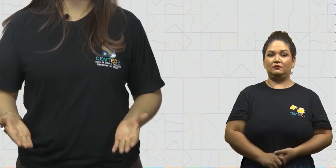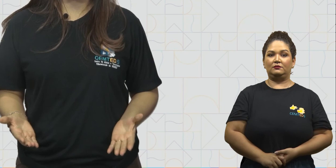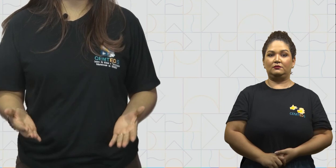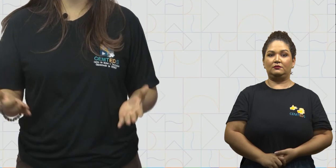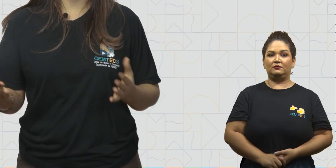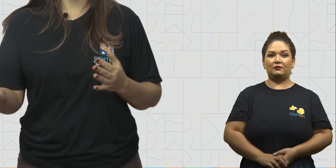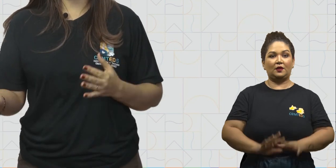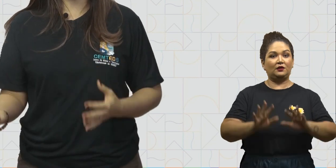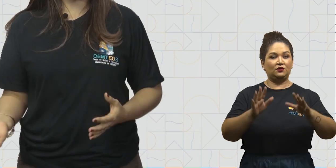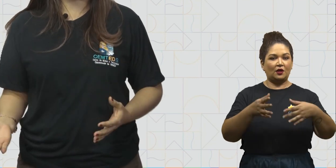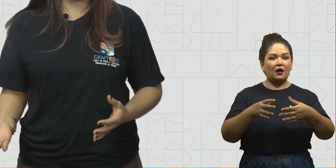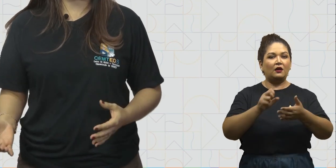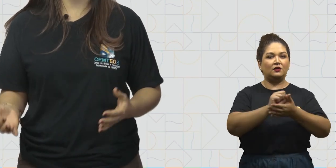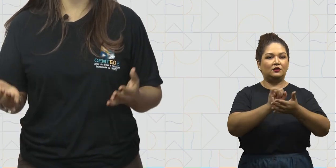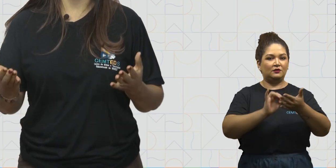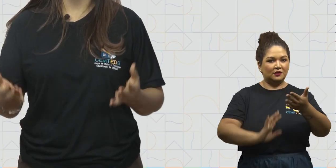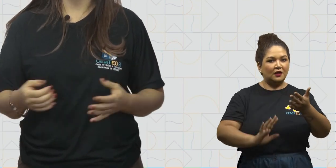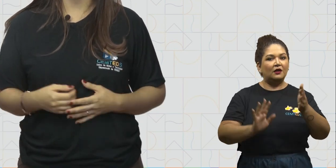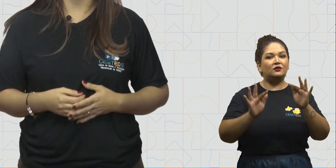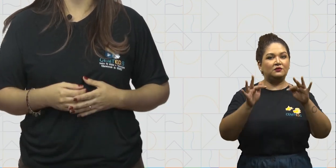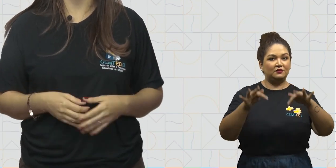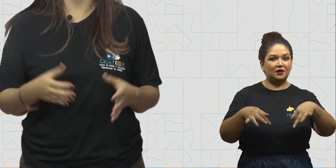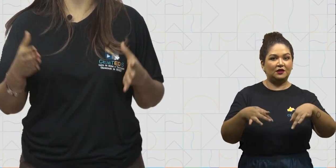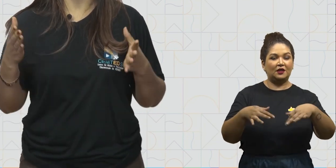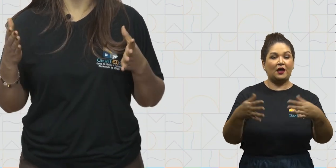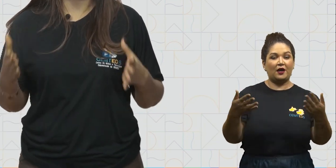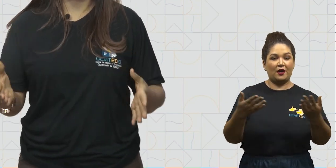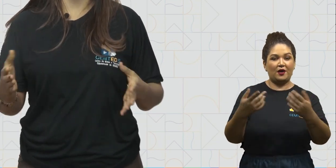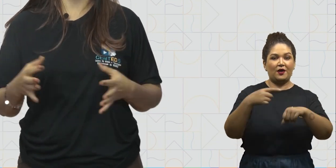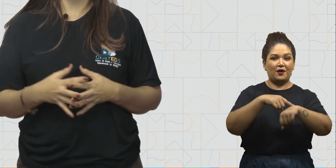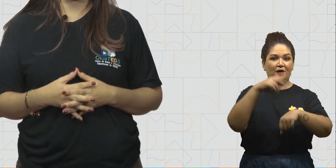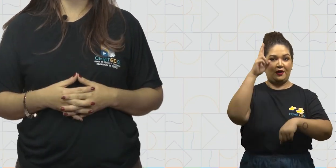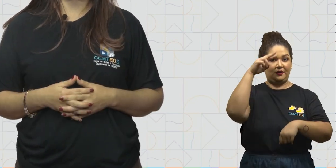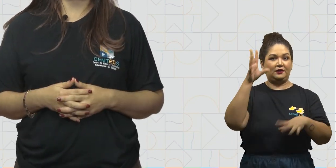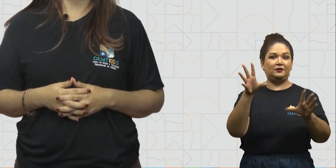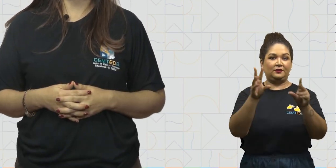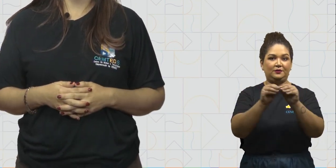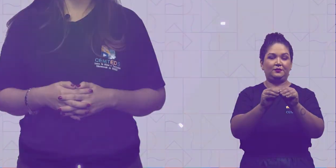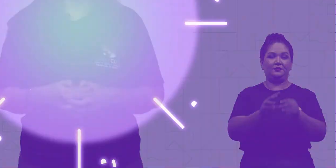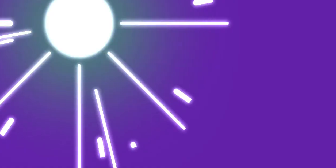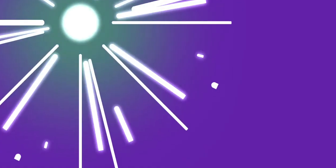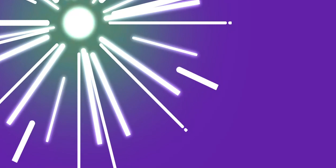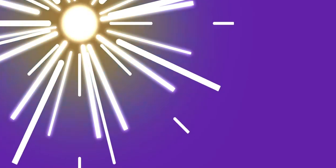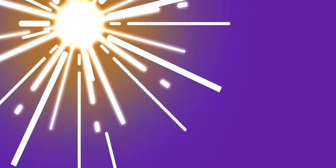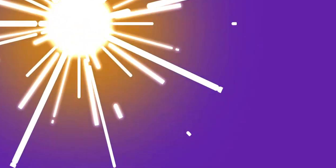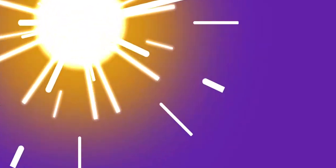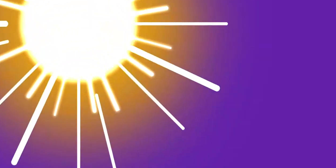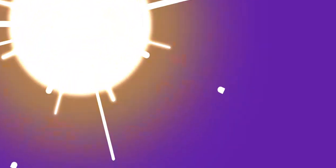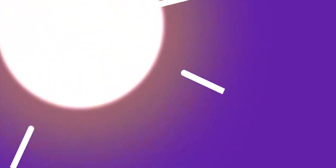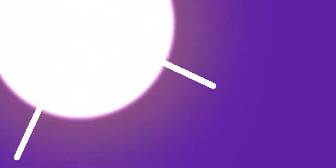de fazermos atividades, eu quero te convidar para a hora da revisão.